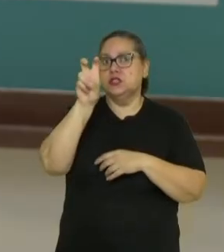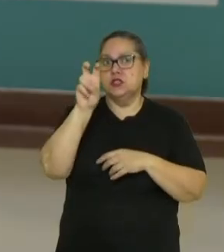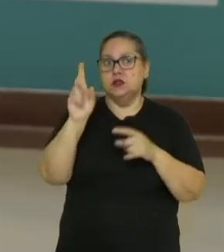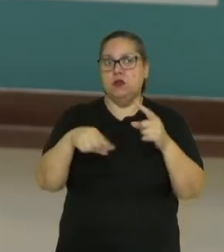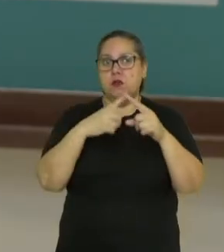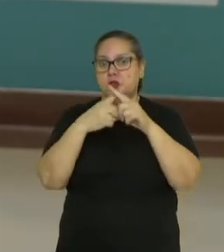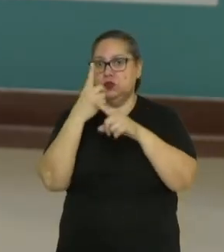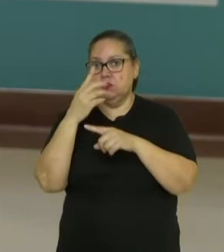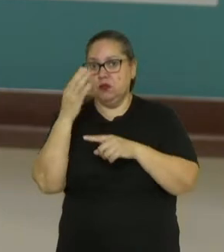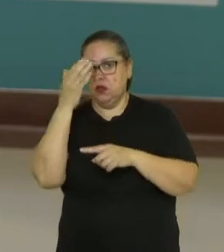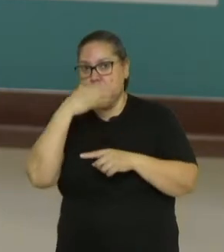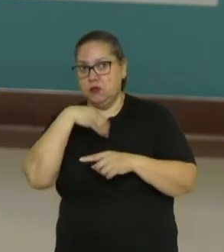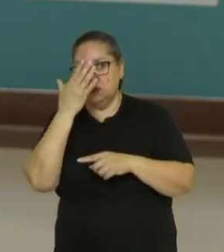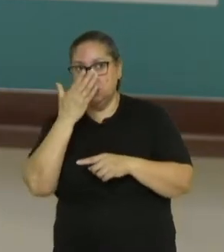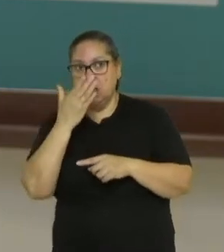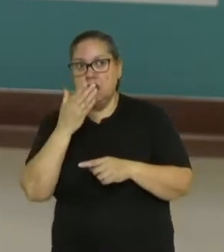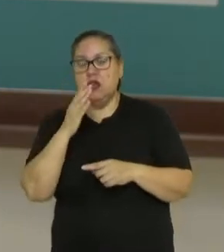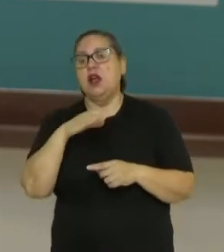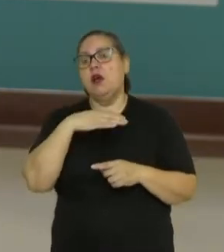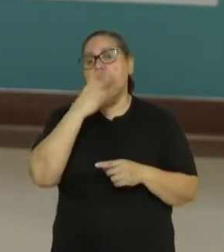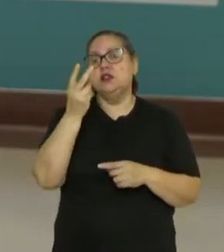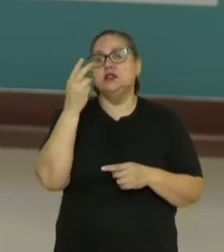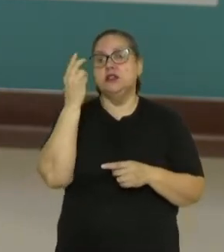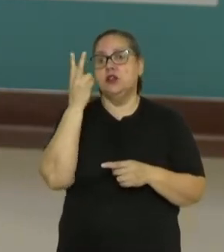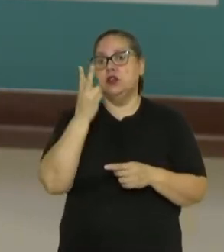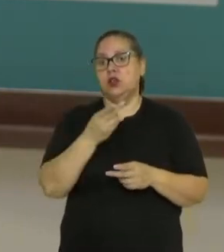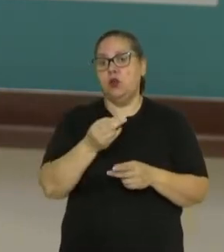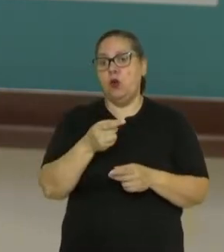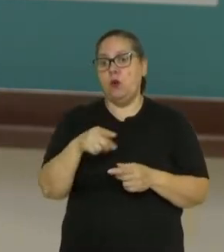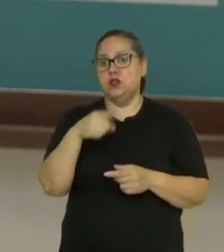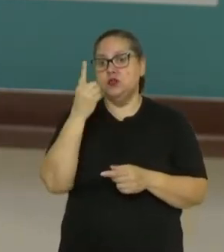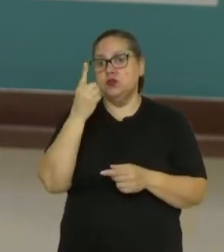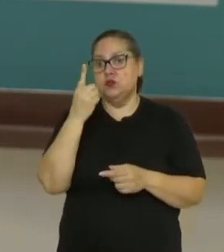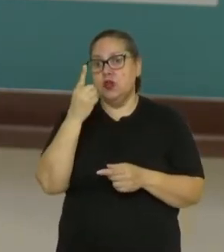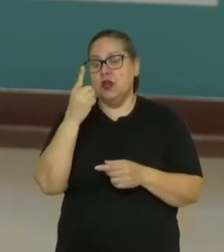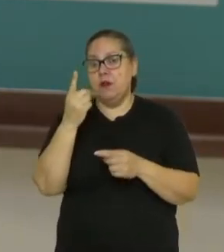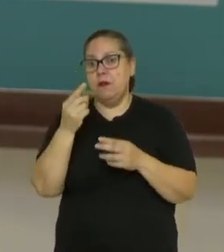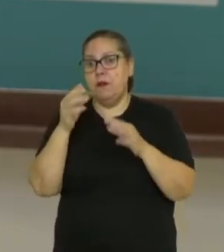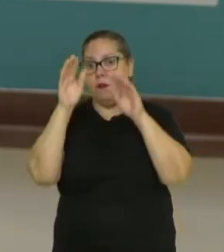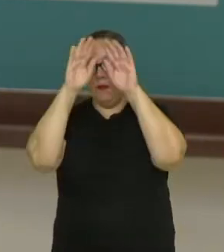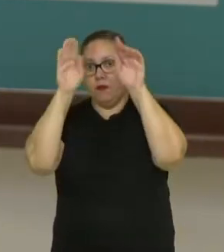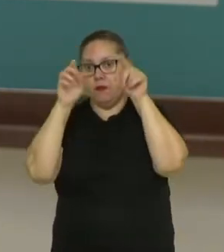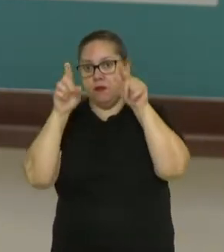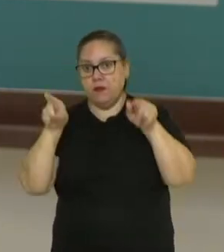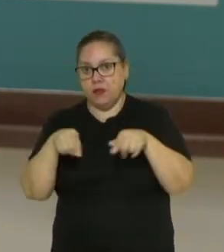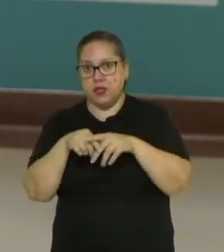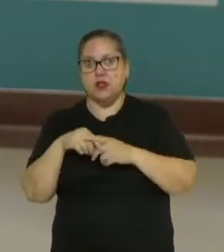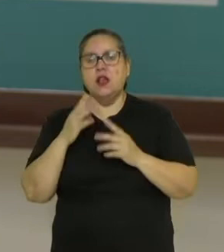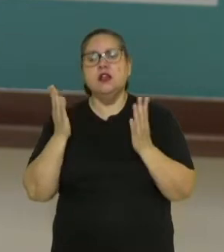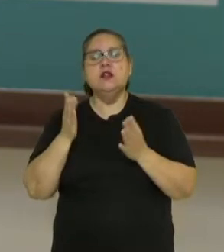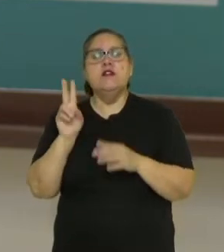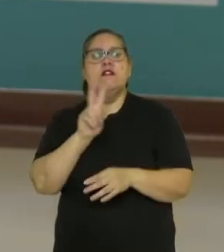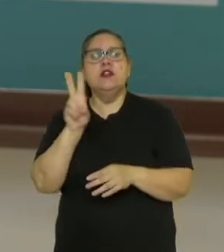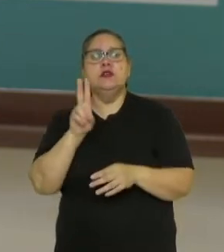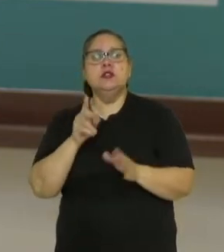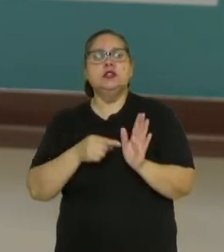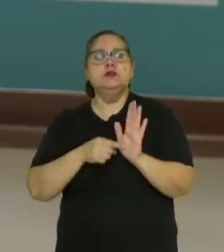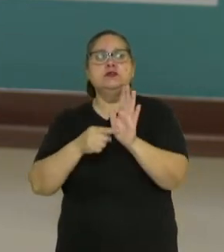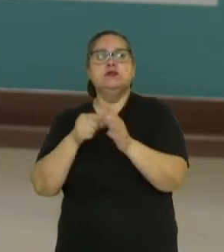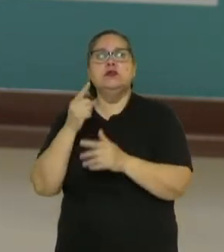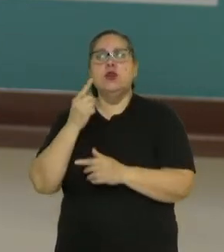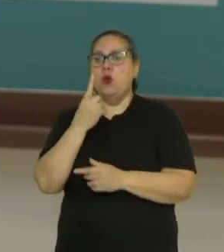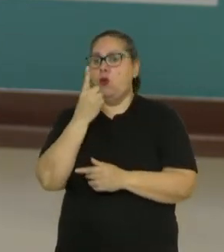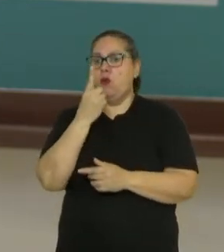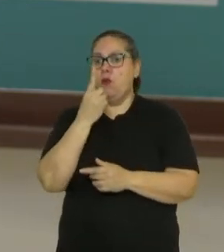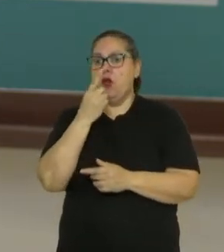mais uma maçã e a maçã é igual a 3 mais uma pera. Agora eu quero saber o valor daquela expressão ali.